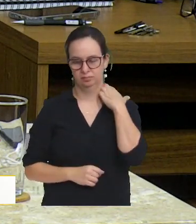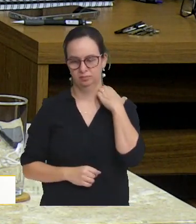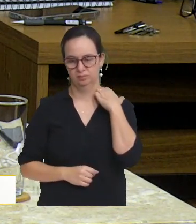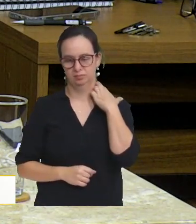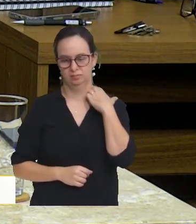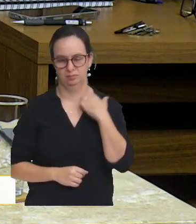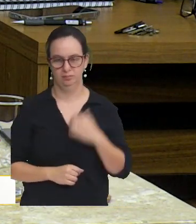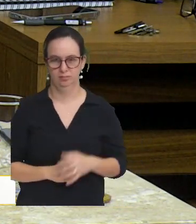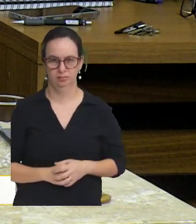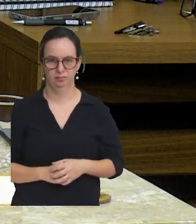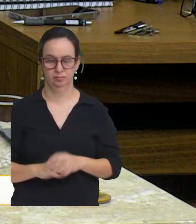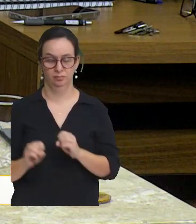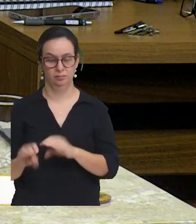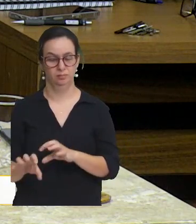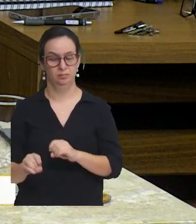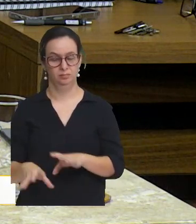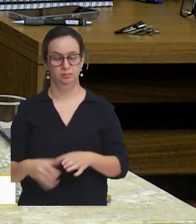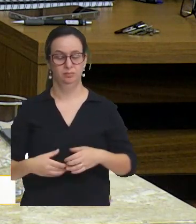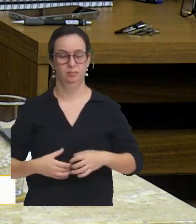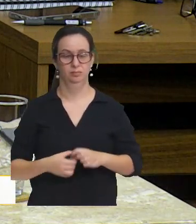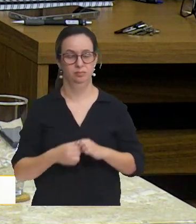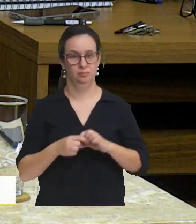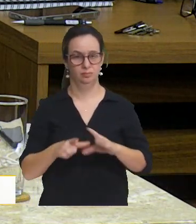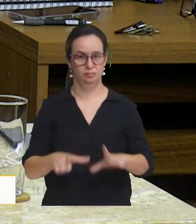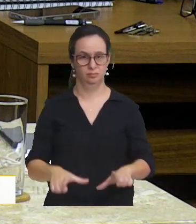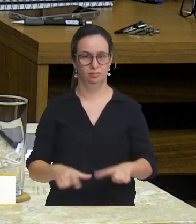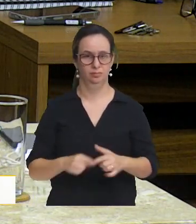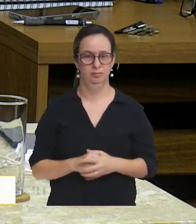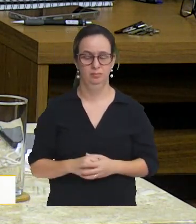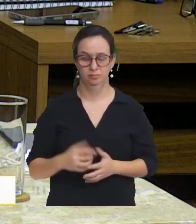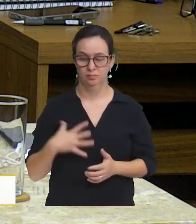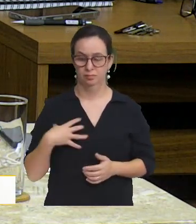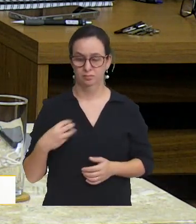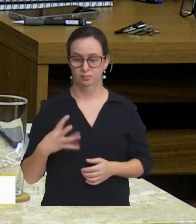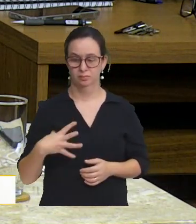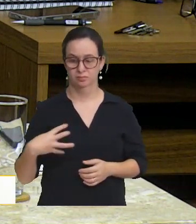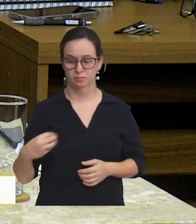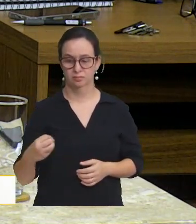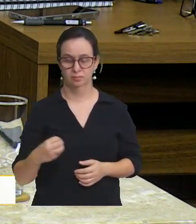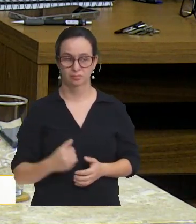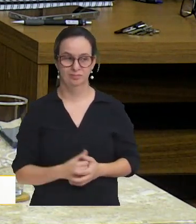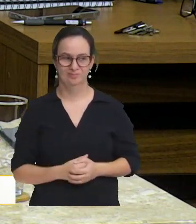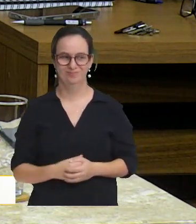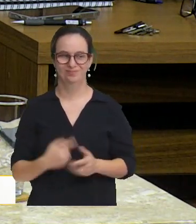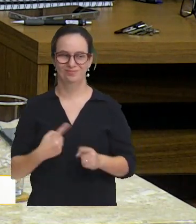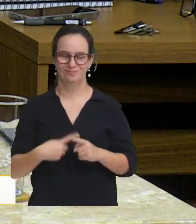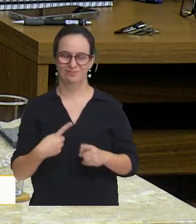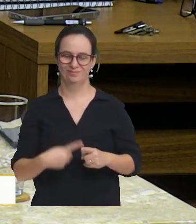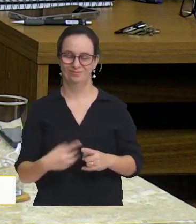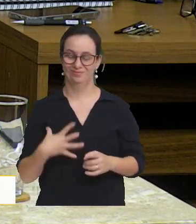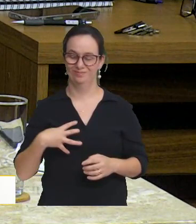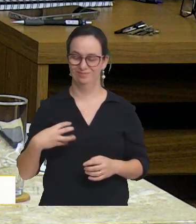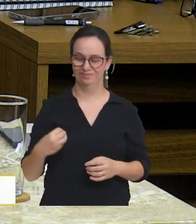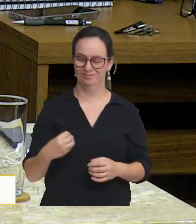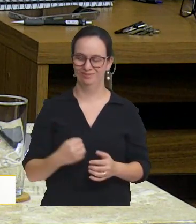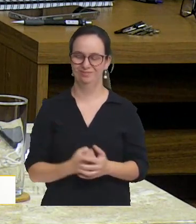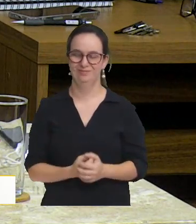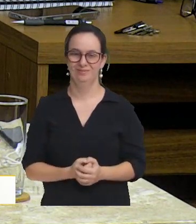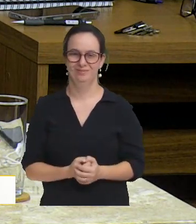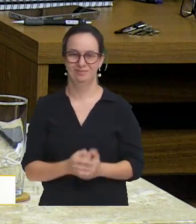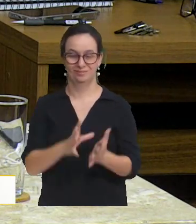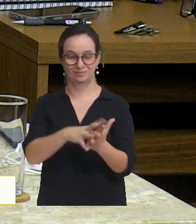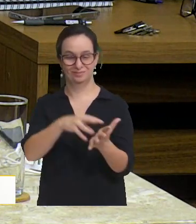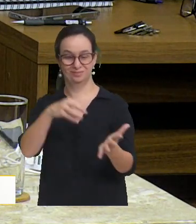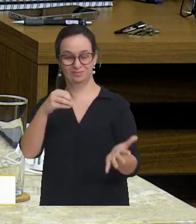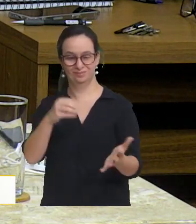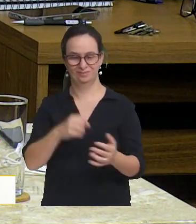pelo legado que deixa, né, pelos filhos, né, porque a fruta não cai longe do pé, como diz minha avó, né? São